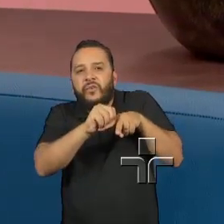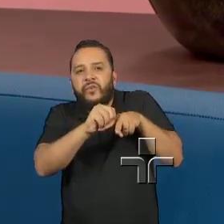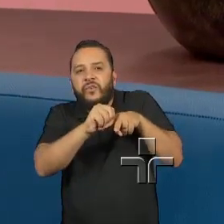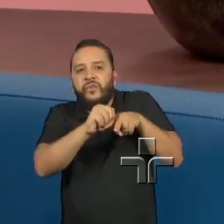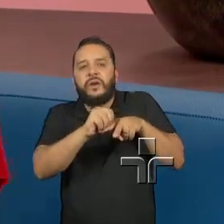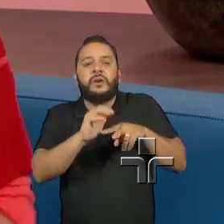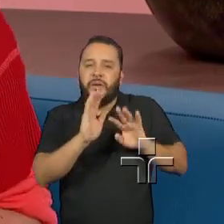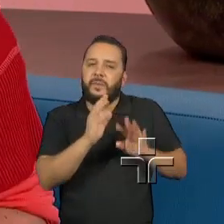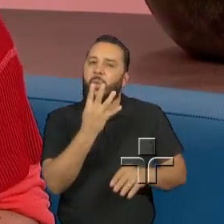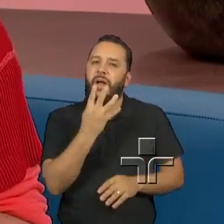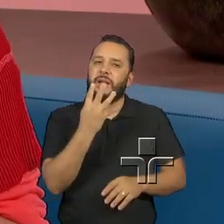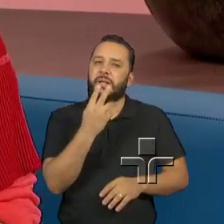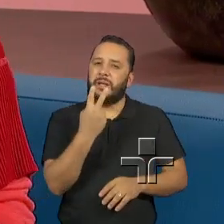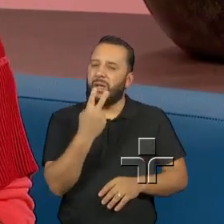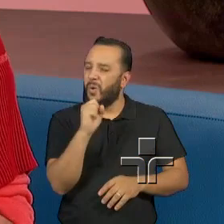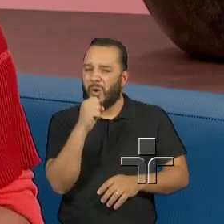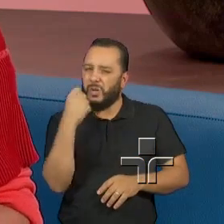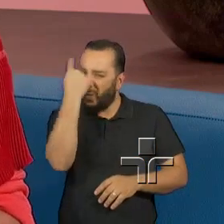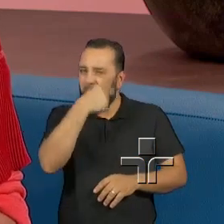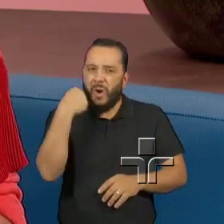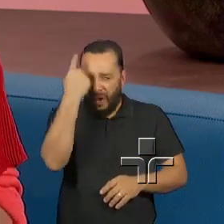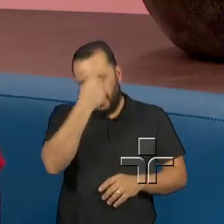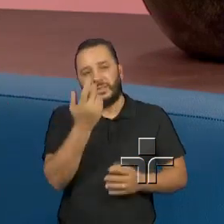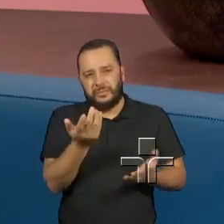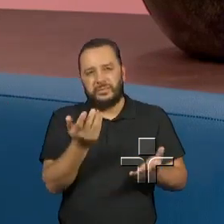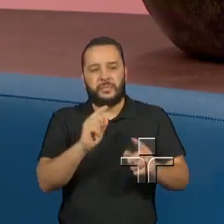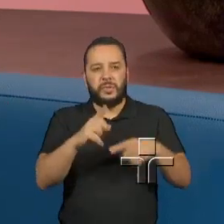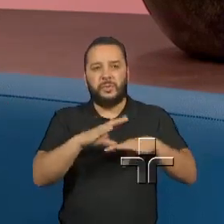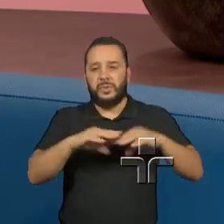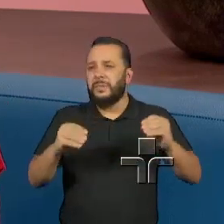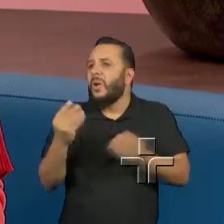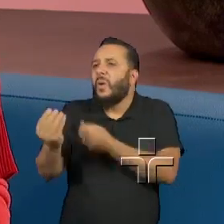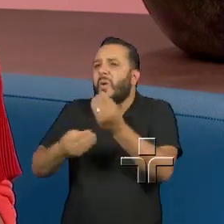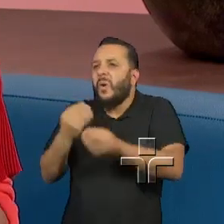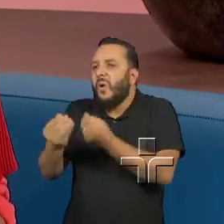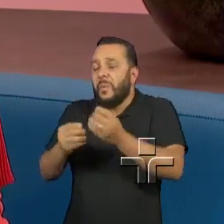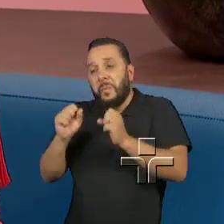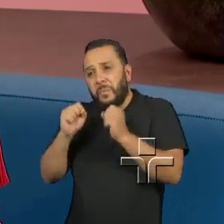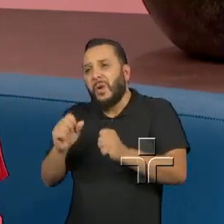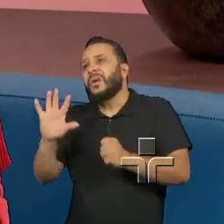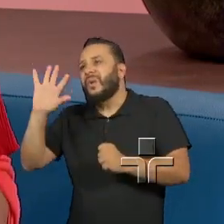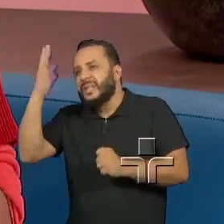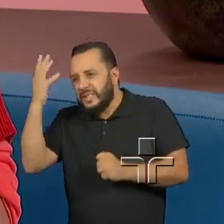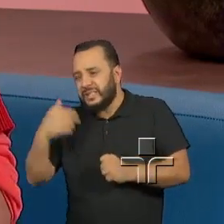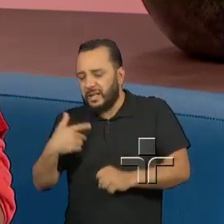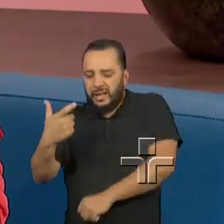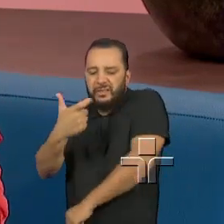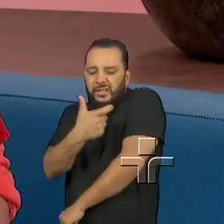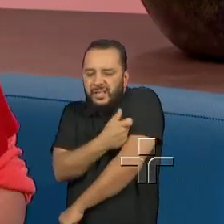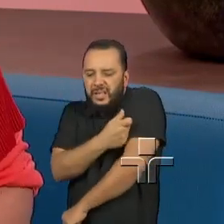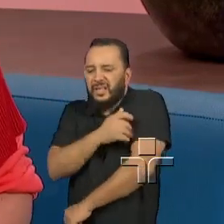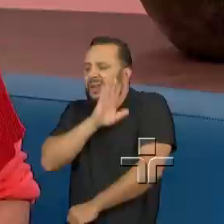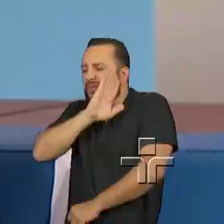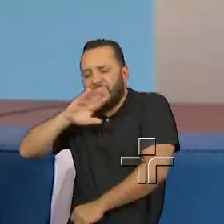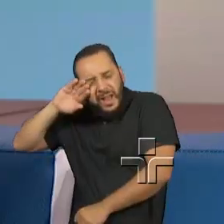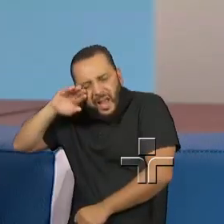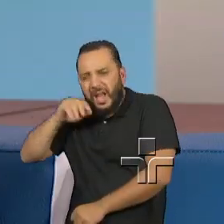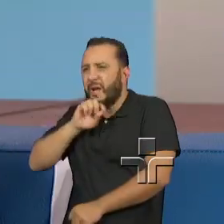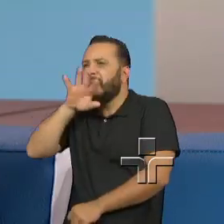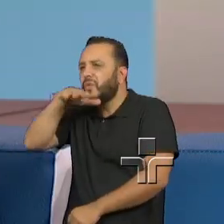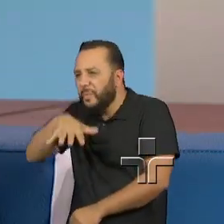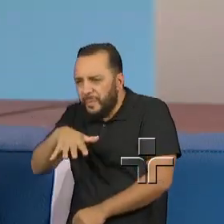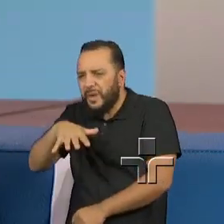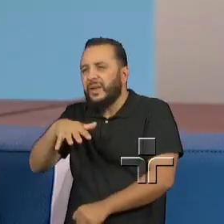Pode medicar antes? Porque a gente não sabe se vai ter reação, né? Porque tem criança que tem reação, tem criança que não tem. Perfeito.